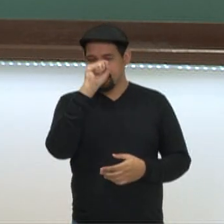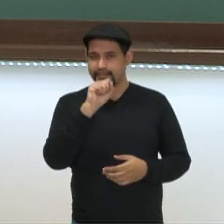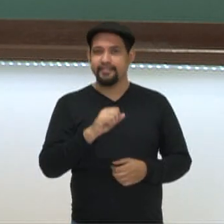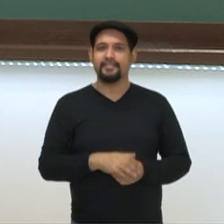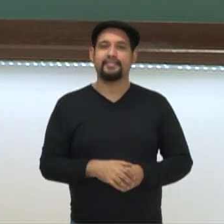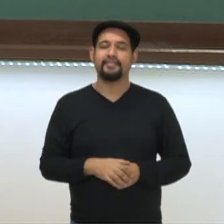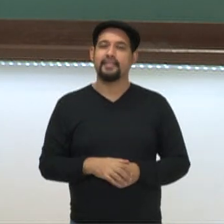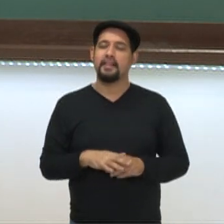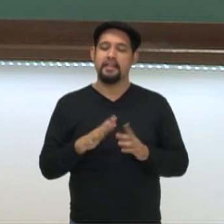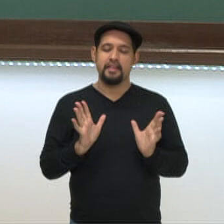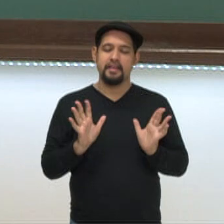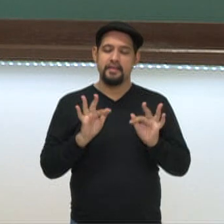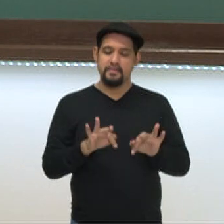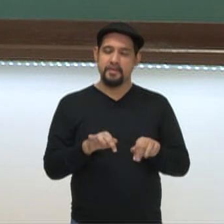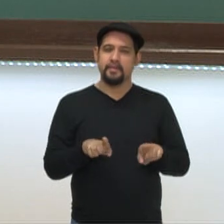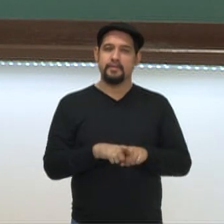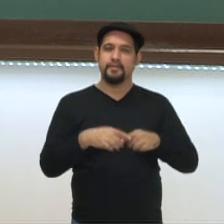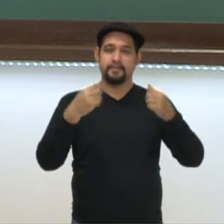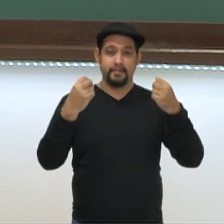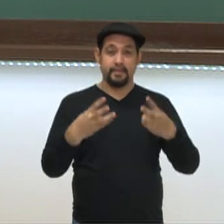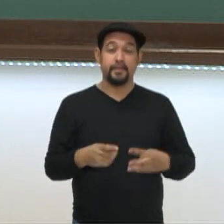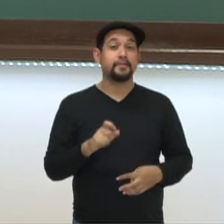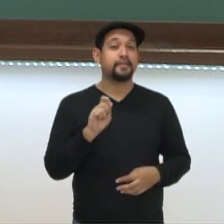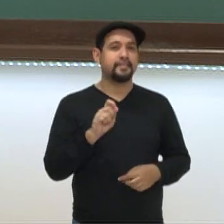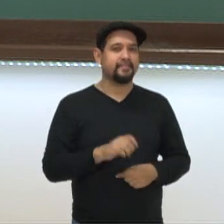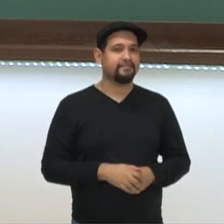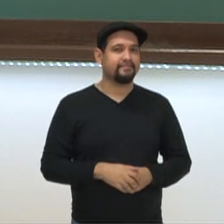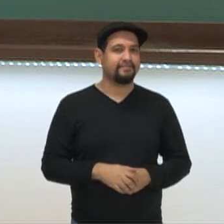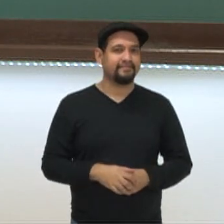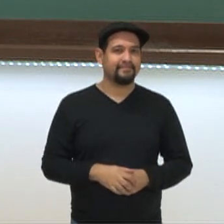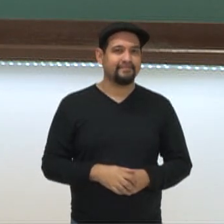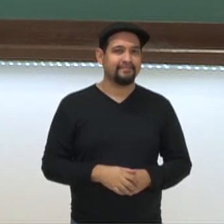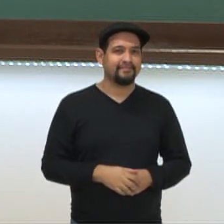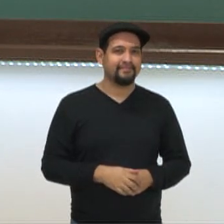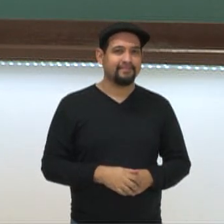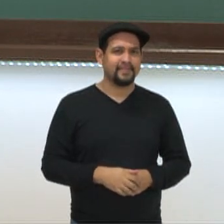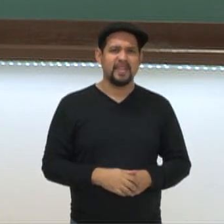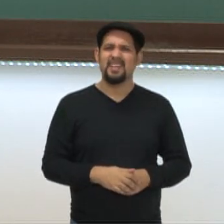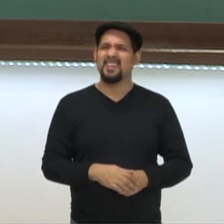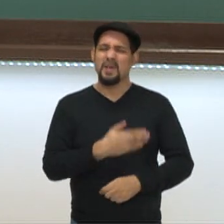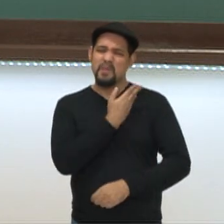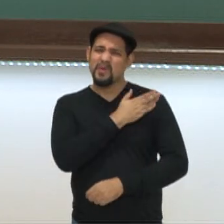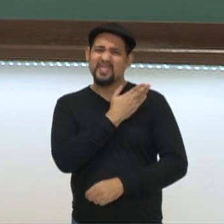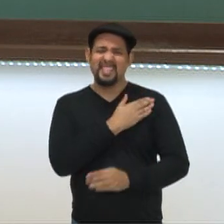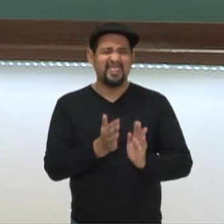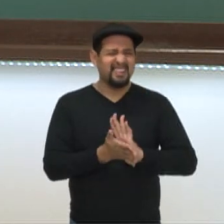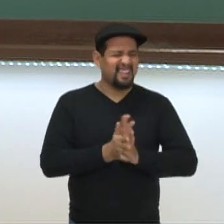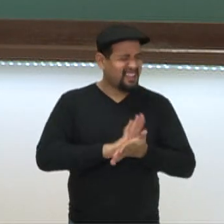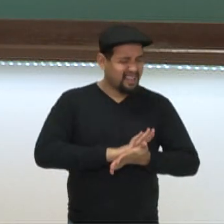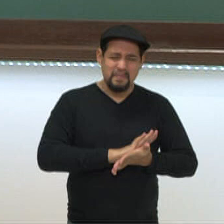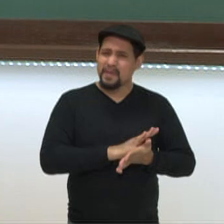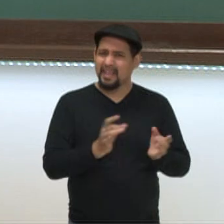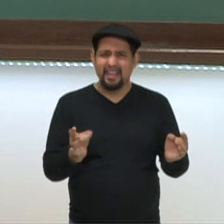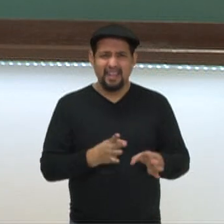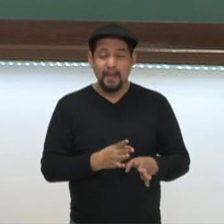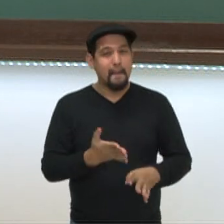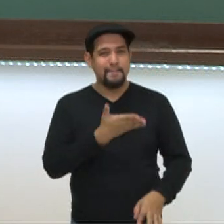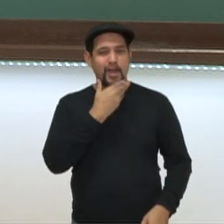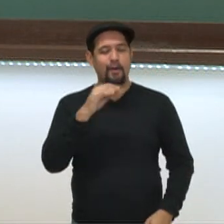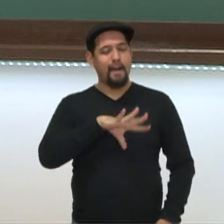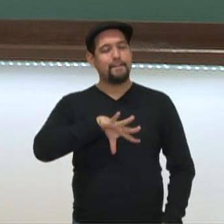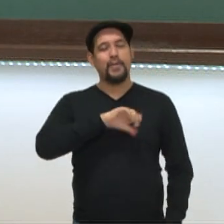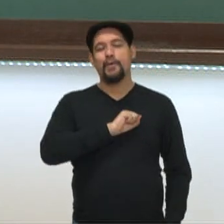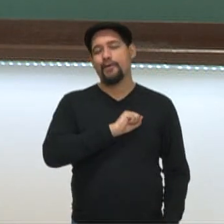mais. Termino dizendo o nosso habitual: seja menos preconceito, seja mais amor